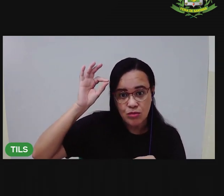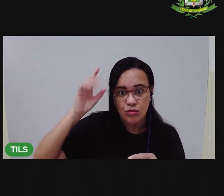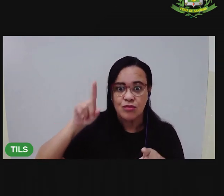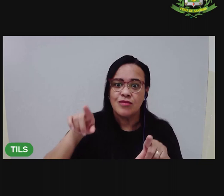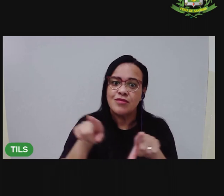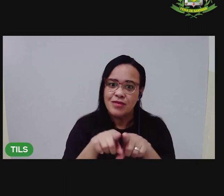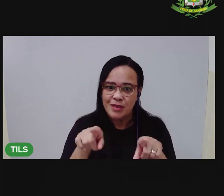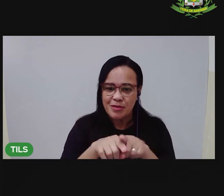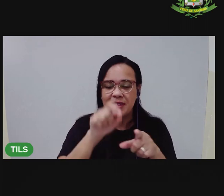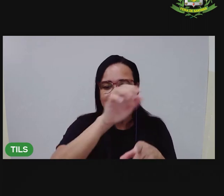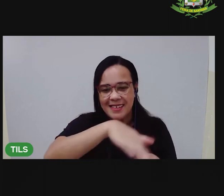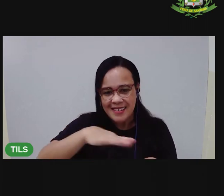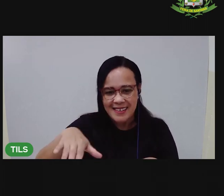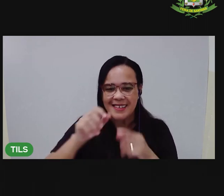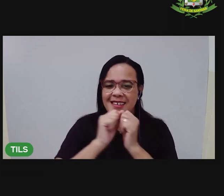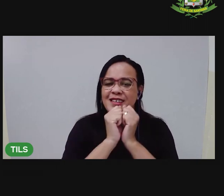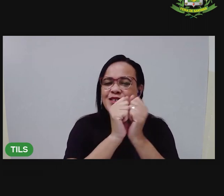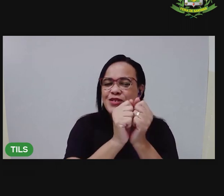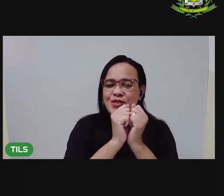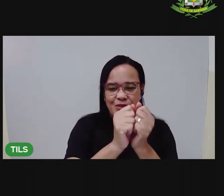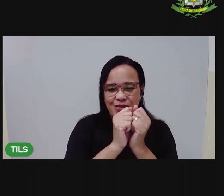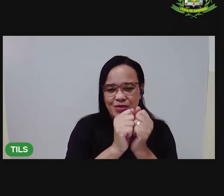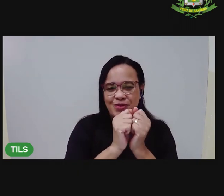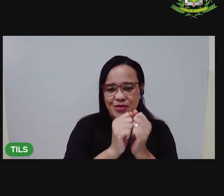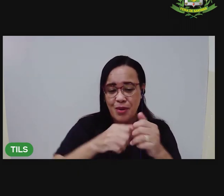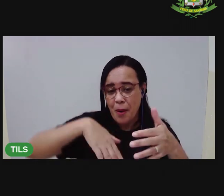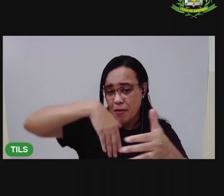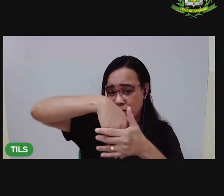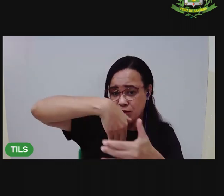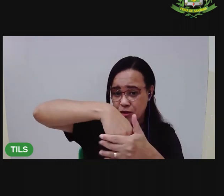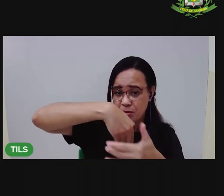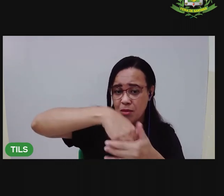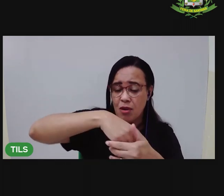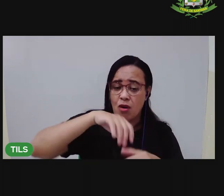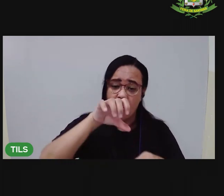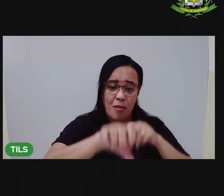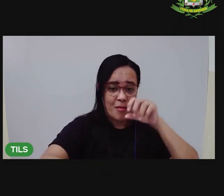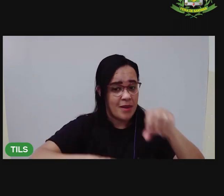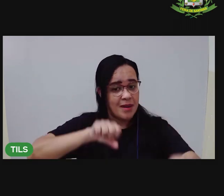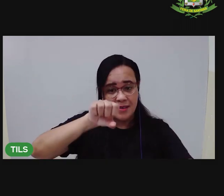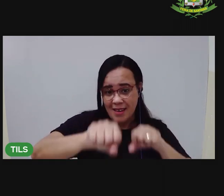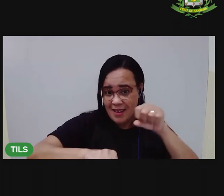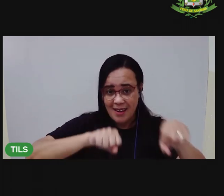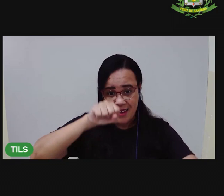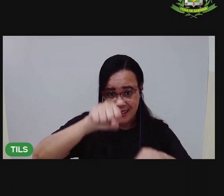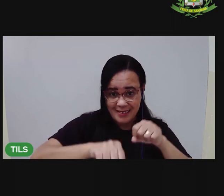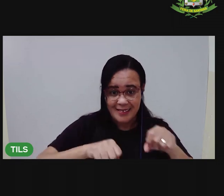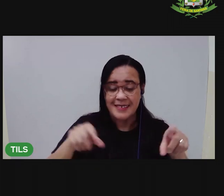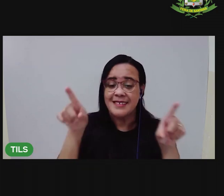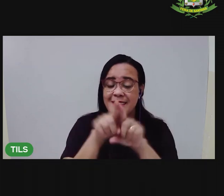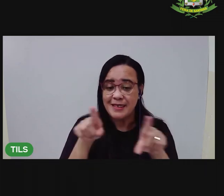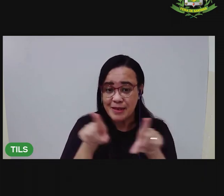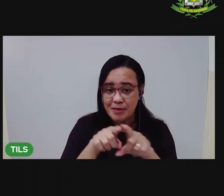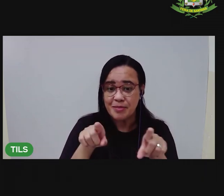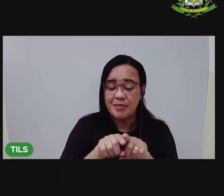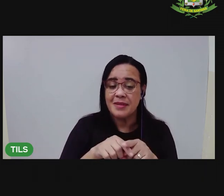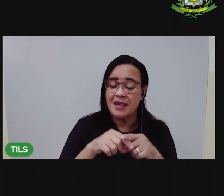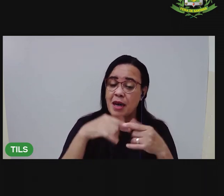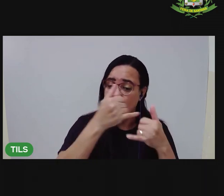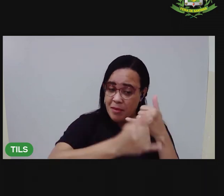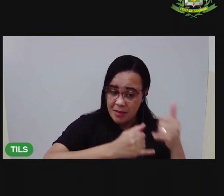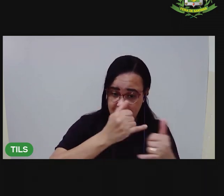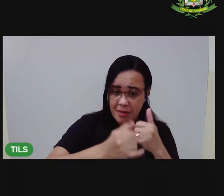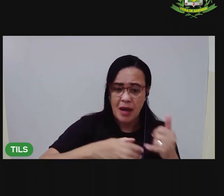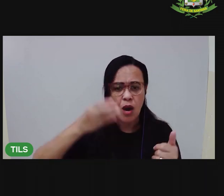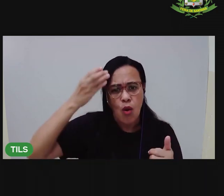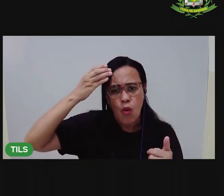jogar bola. Vimos também que o lazer está presente em diferentes culturas, como a cultura indígena, onde é comum